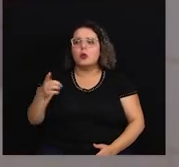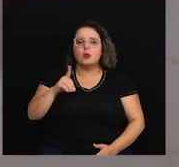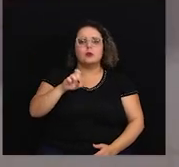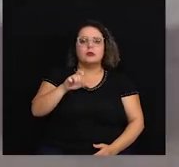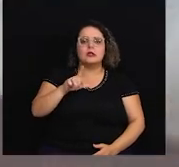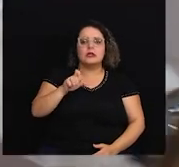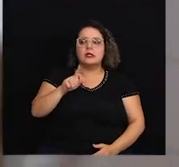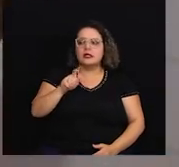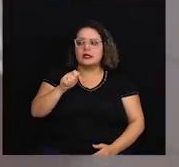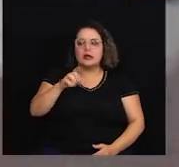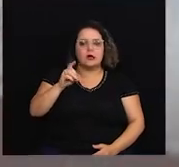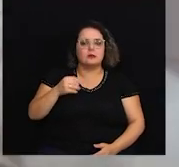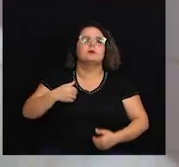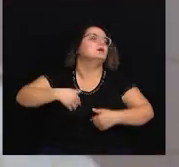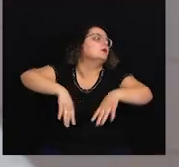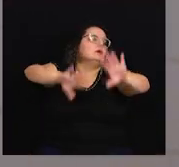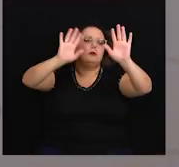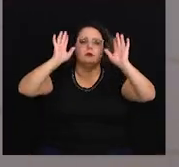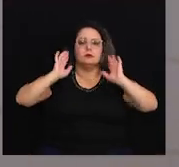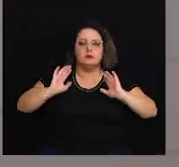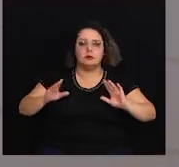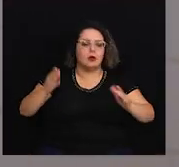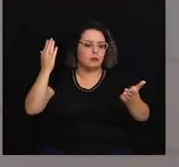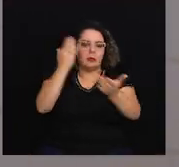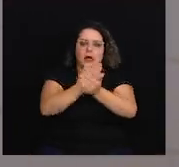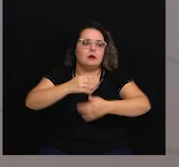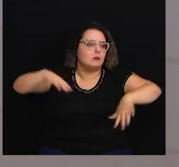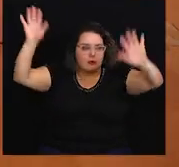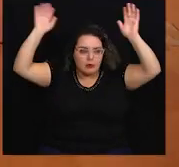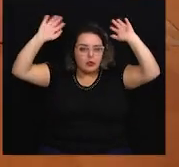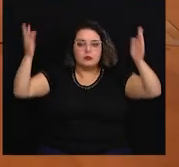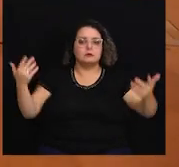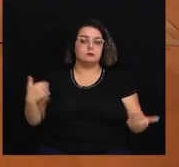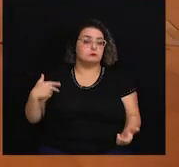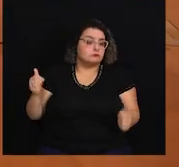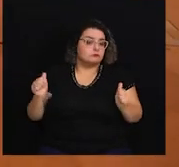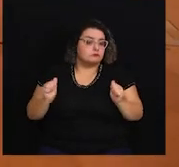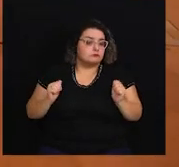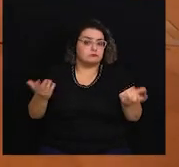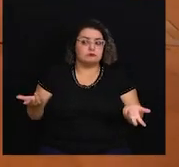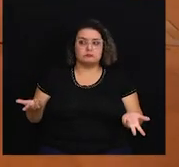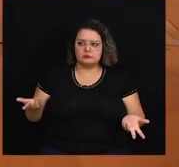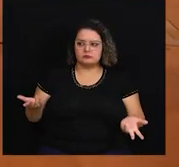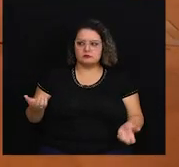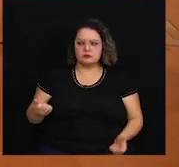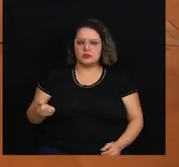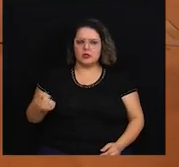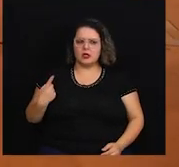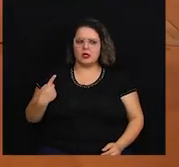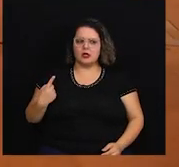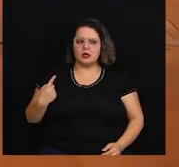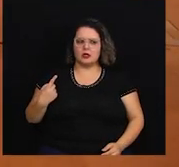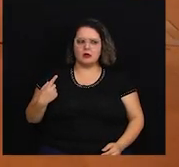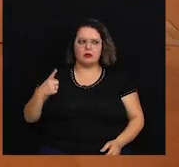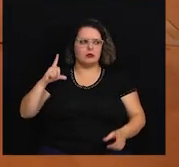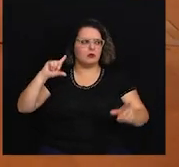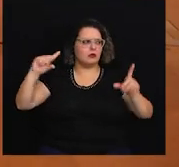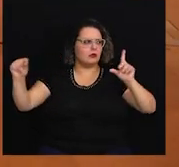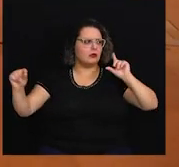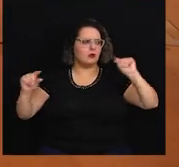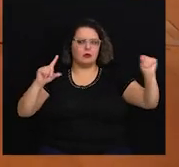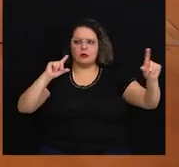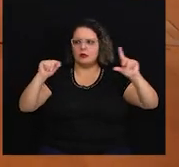isso que eu falei jogar bola joga bola fala para levantar a mão nada eu eu falei Tá esquisito que a torcida não embora e